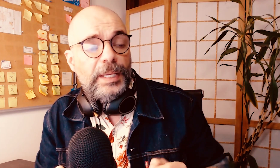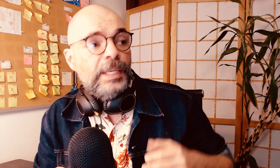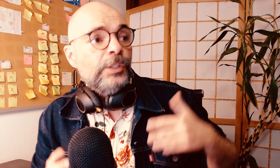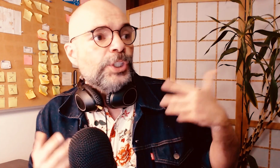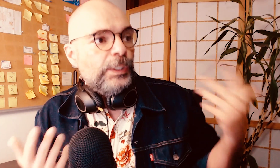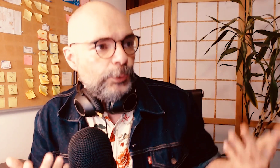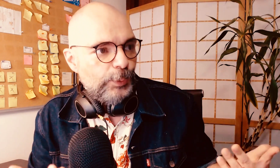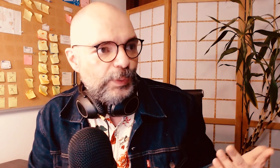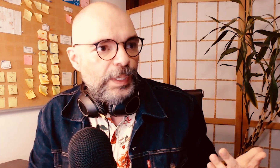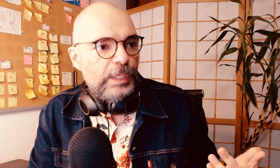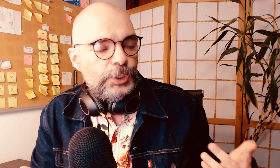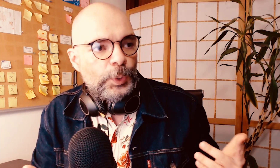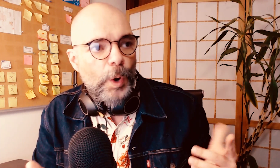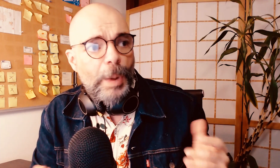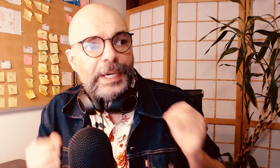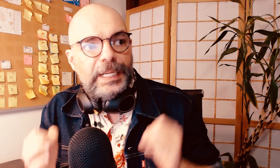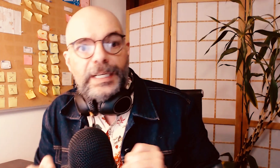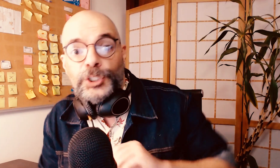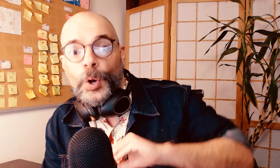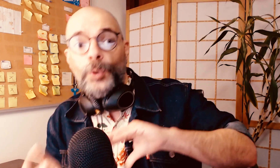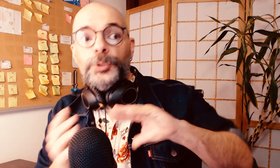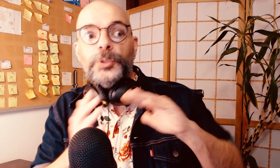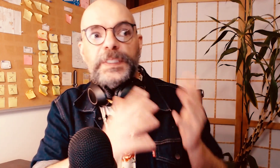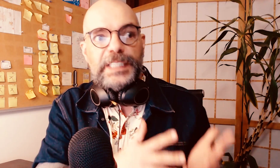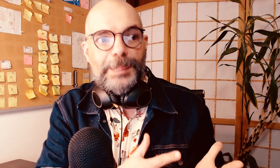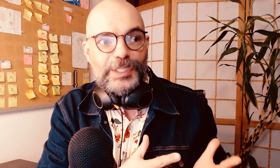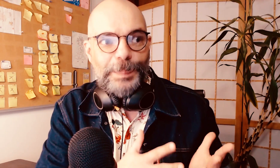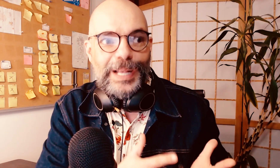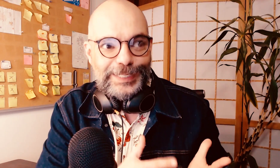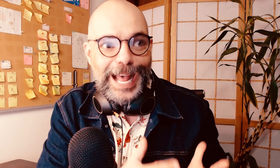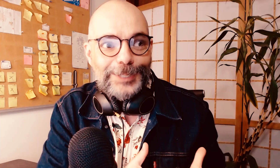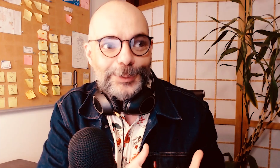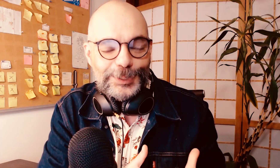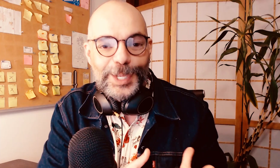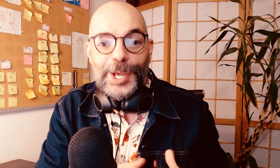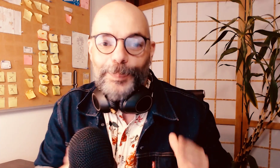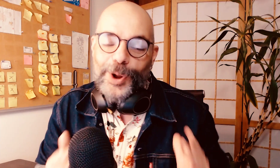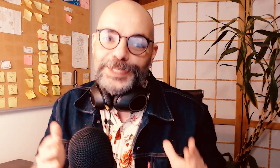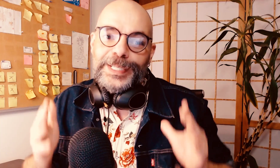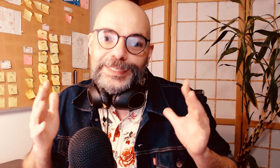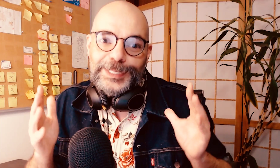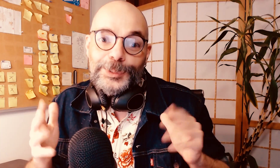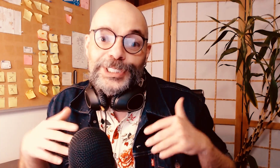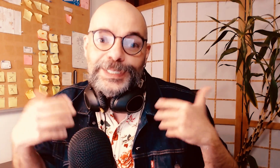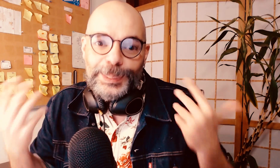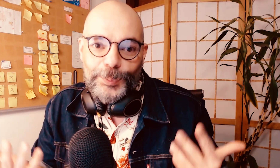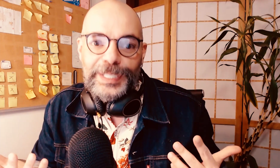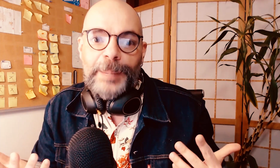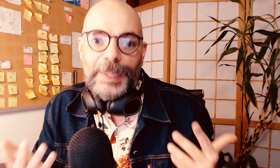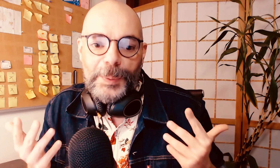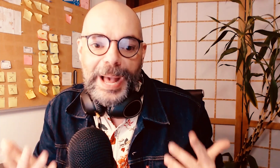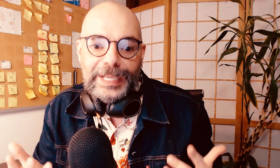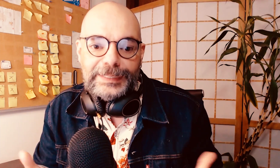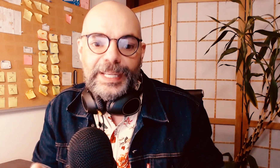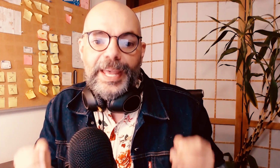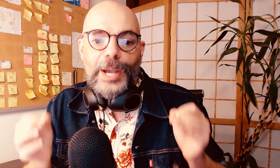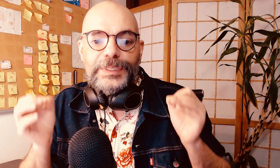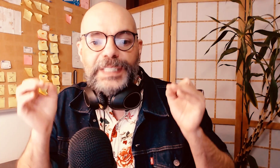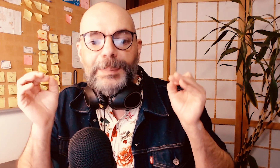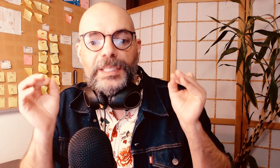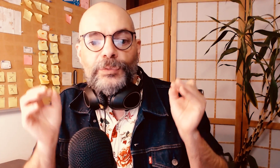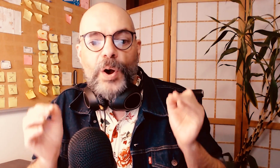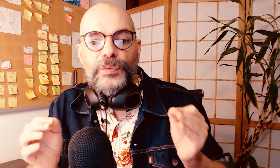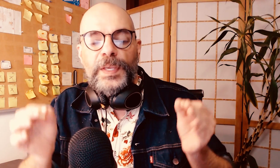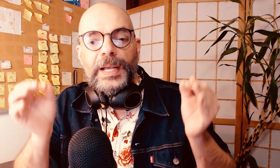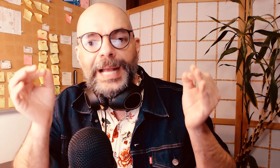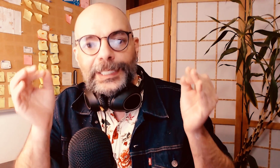tem indícios de como a grana de outros esquemas passados pode ter sido distribuída pelo Max. É um